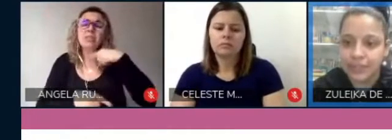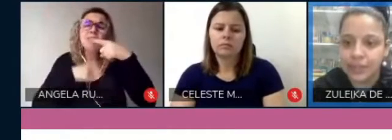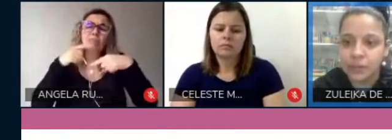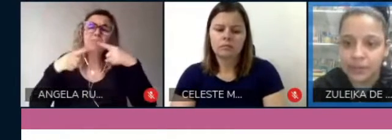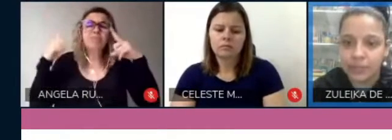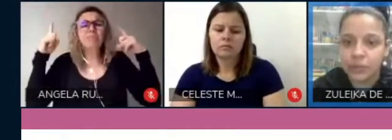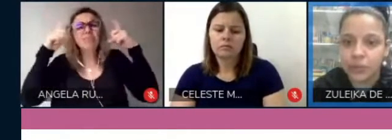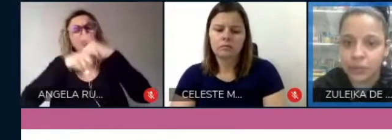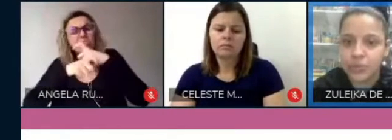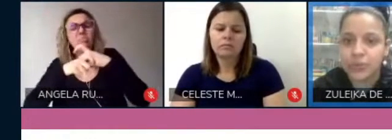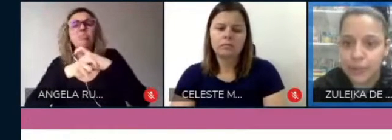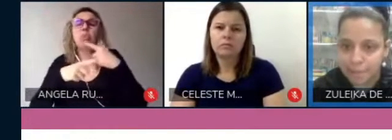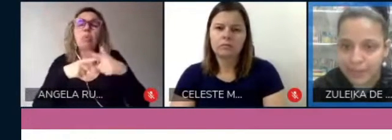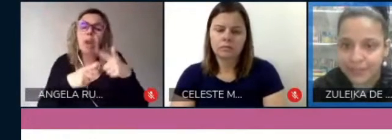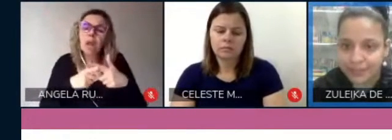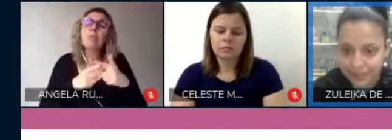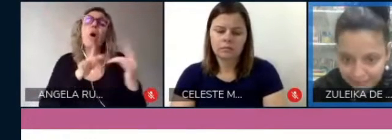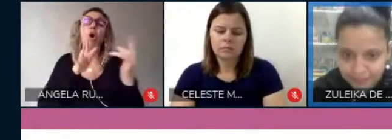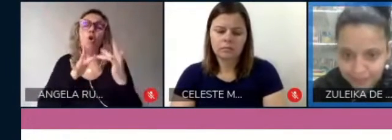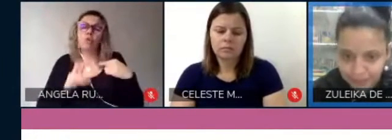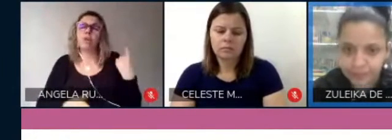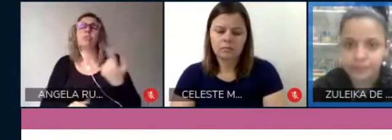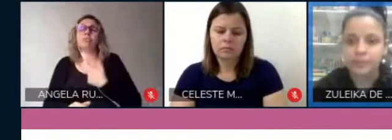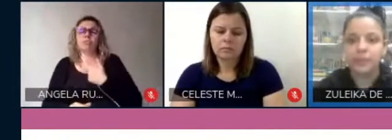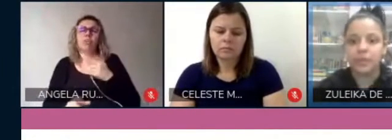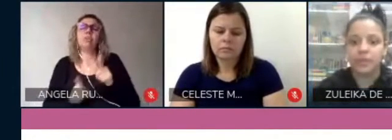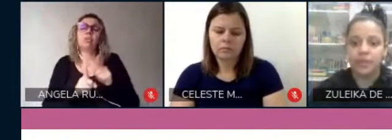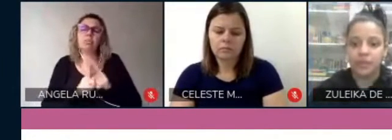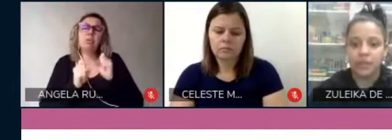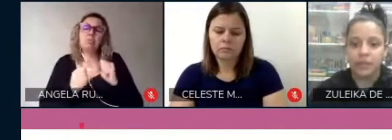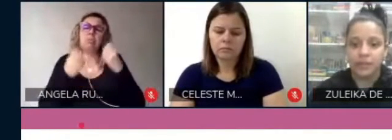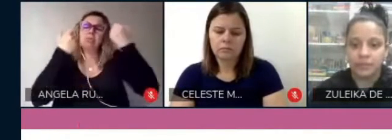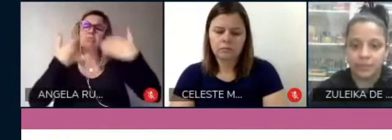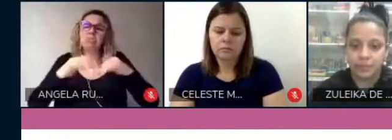configuração, é só entrar em contato conosco também, tá?